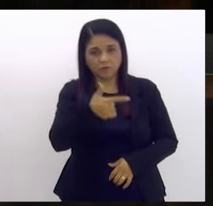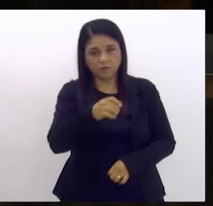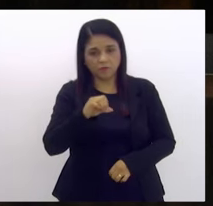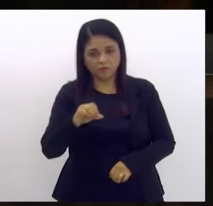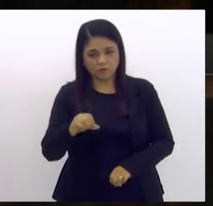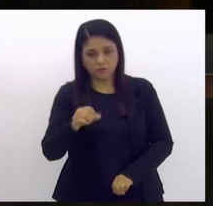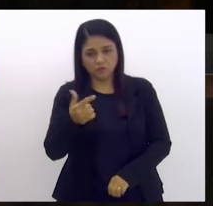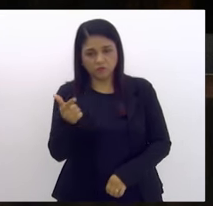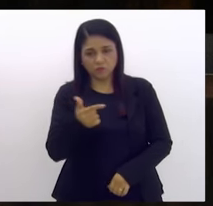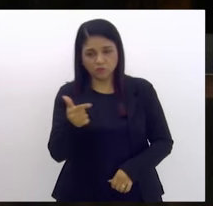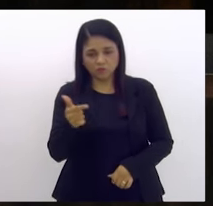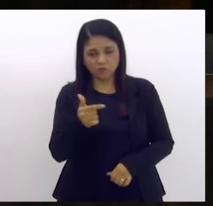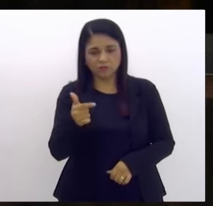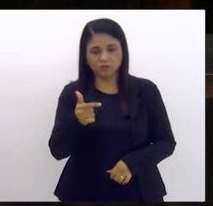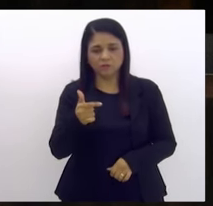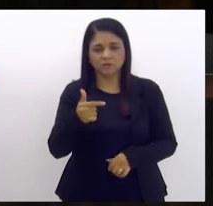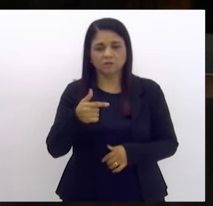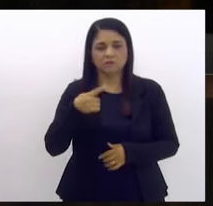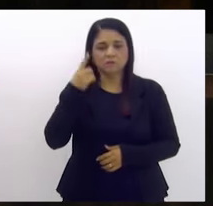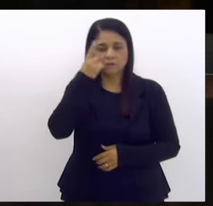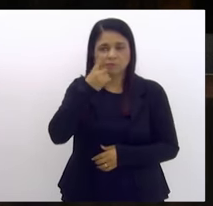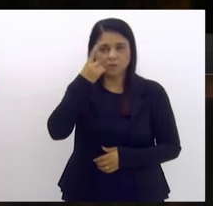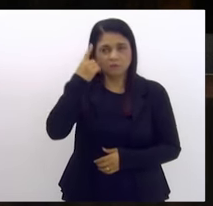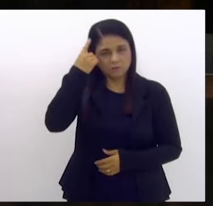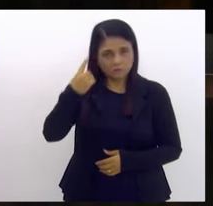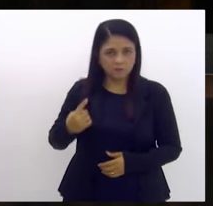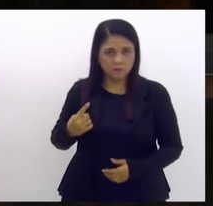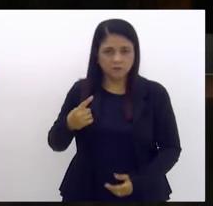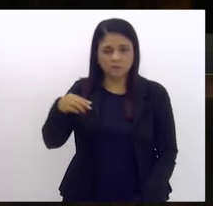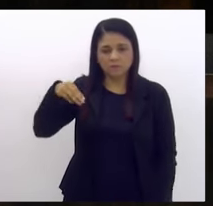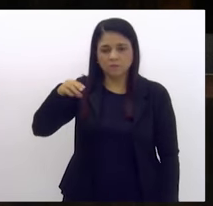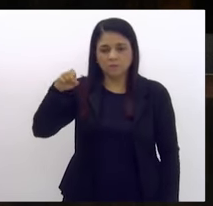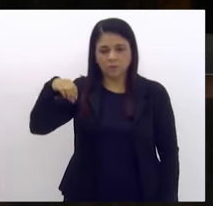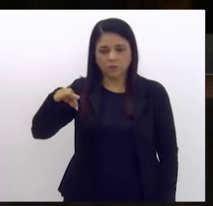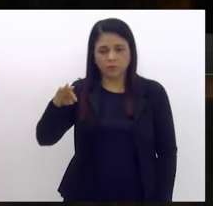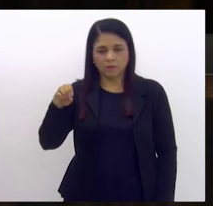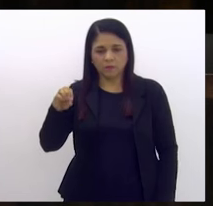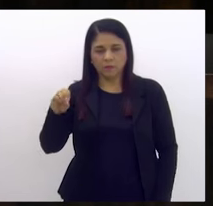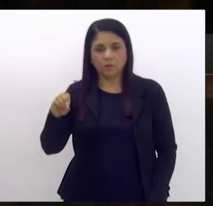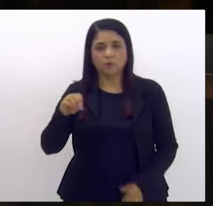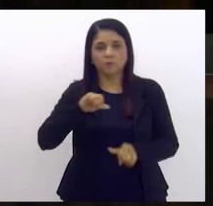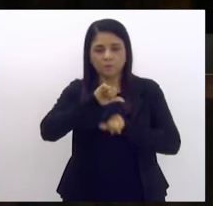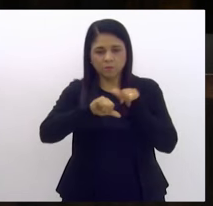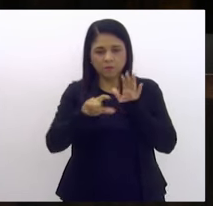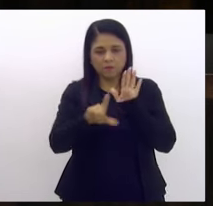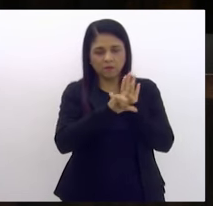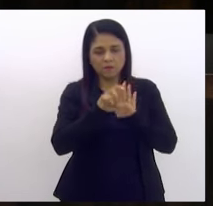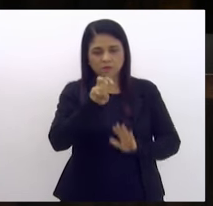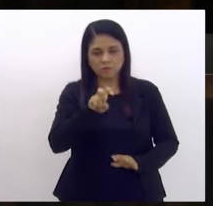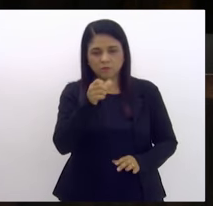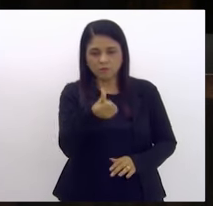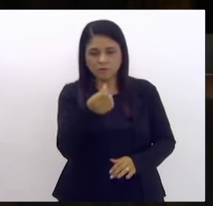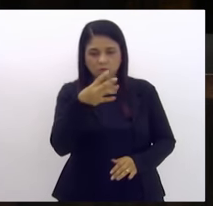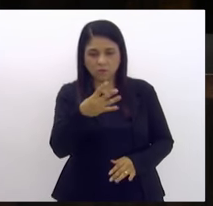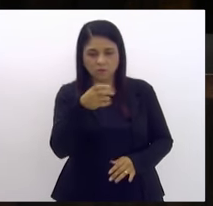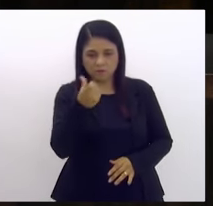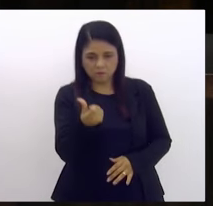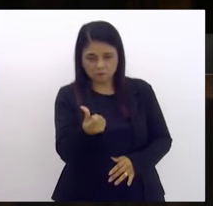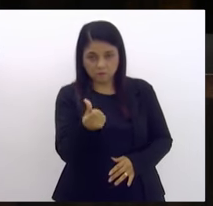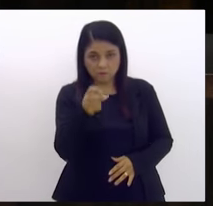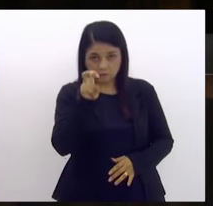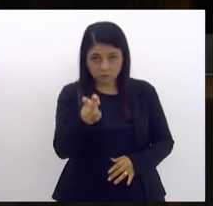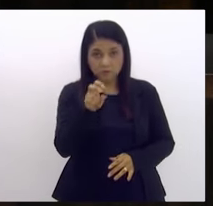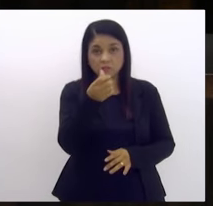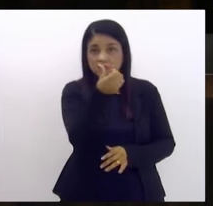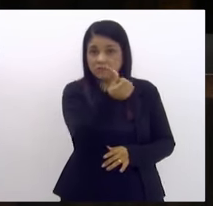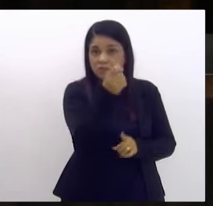6196/2026, de autoria do deputada Dani Monteiro, que altera a lei 5.645, de 6 de